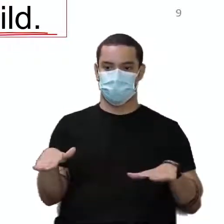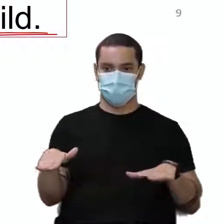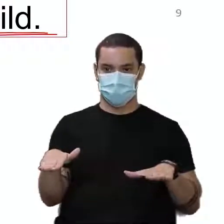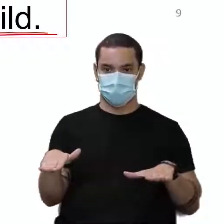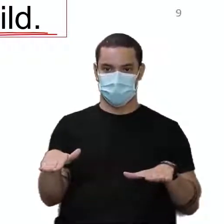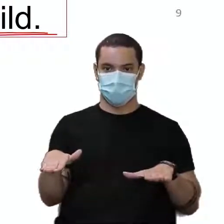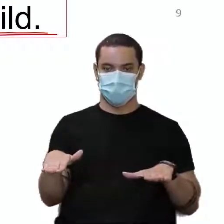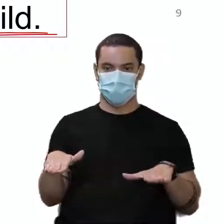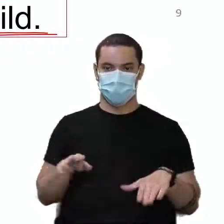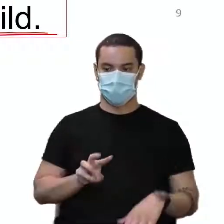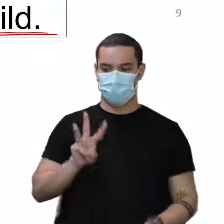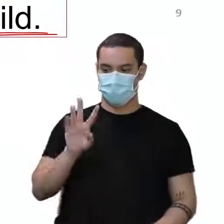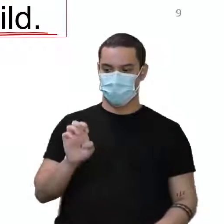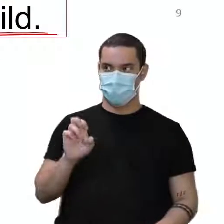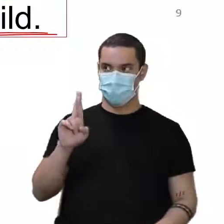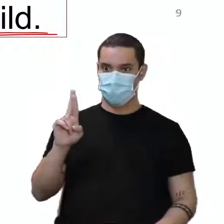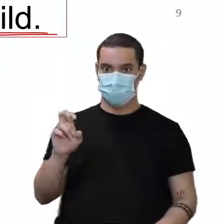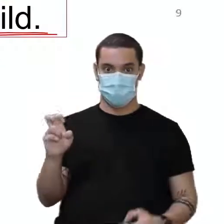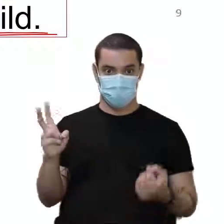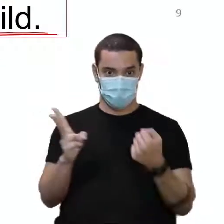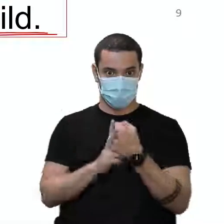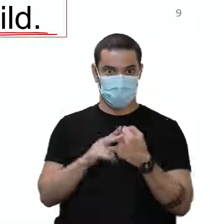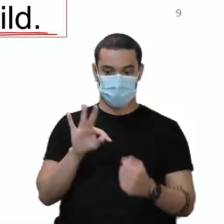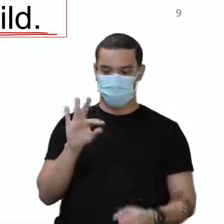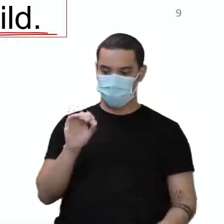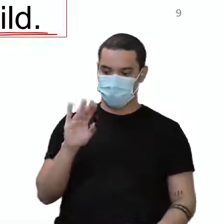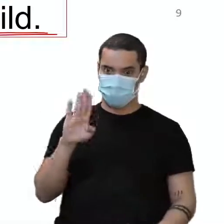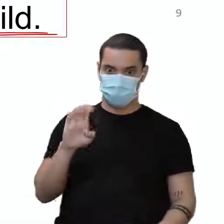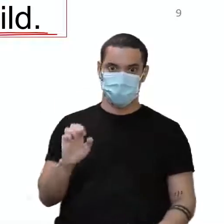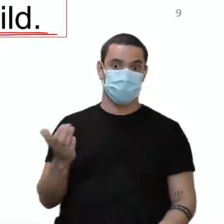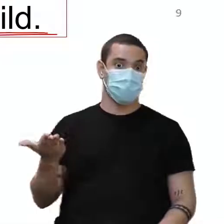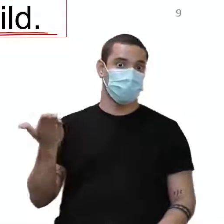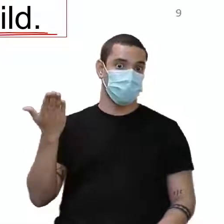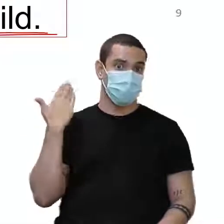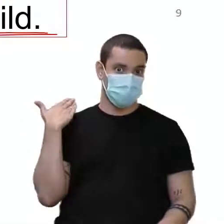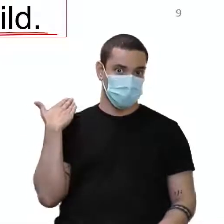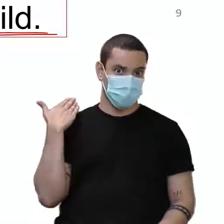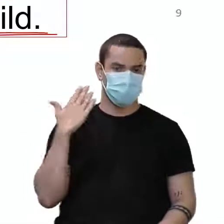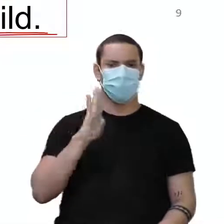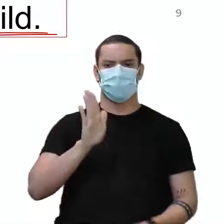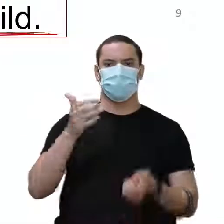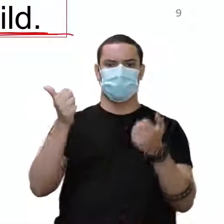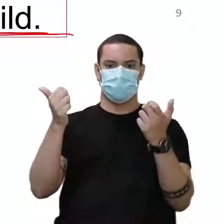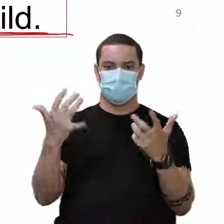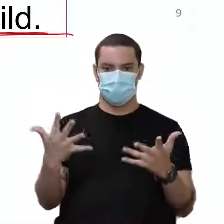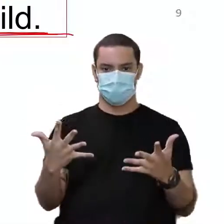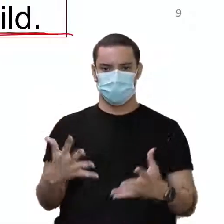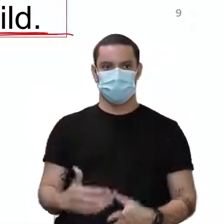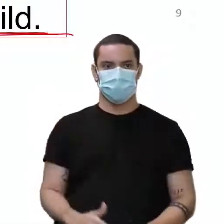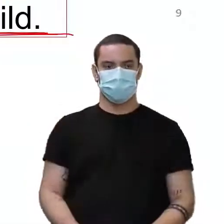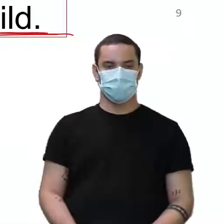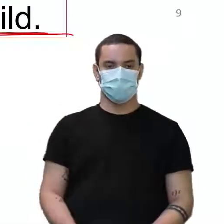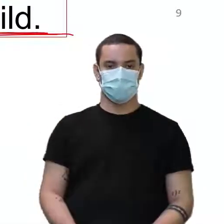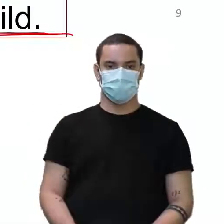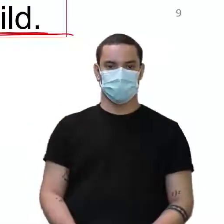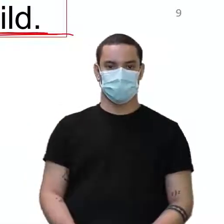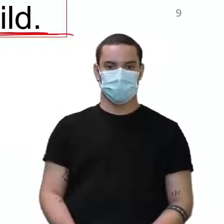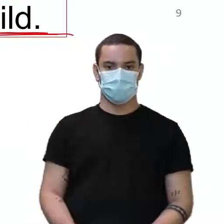Inclusive, were é o verbo to be, só que no passado, não participo passado. Passado, a gente já viu isso. We were a